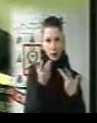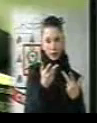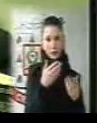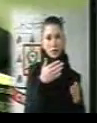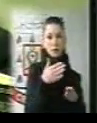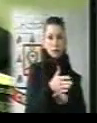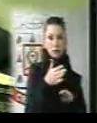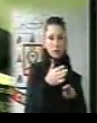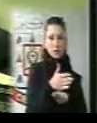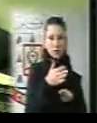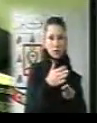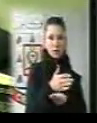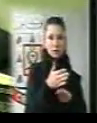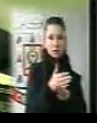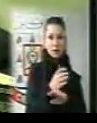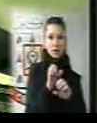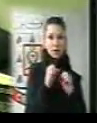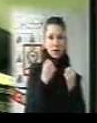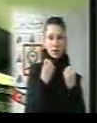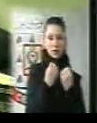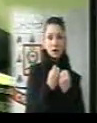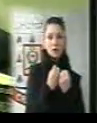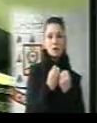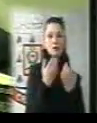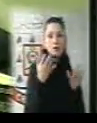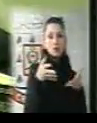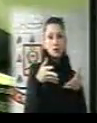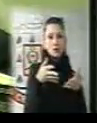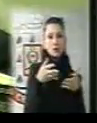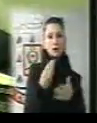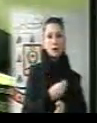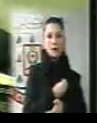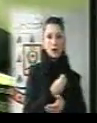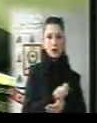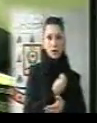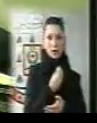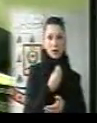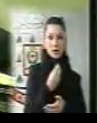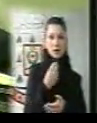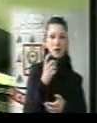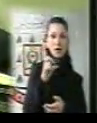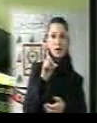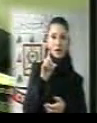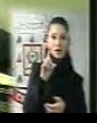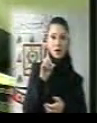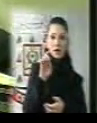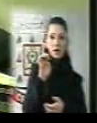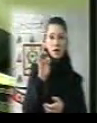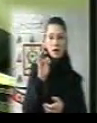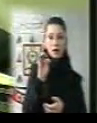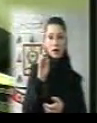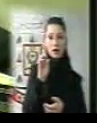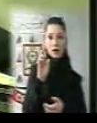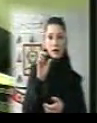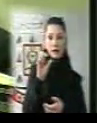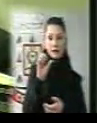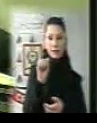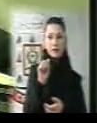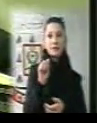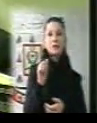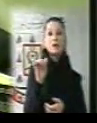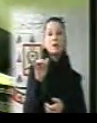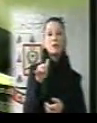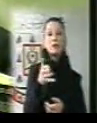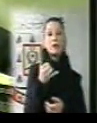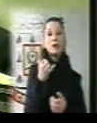para participar desta sessão especial com a presença do presidente do DEINFRA, o engenheiro Vanderlei Teodoro Agostini.